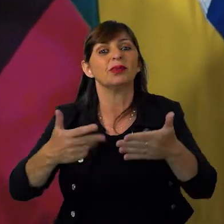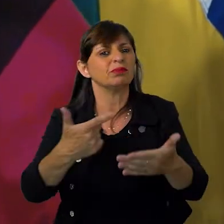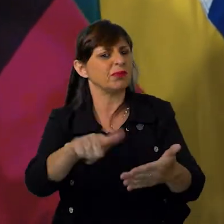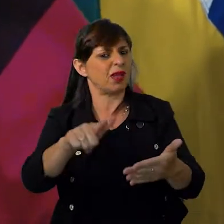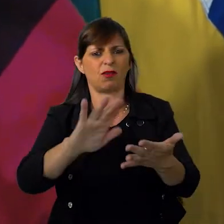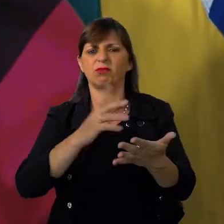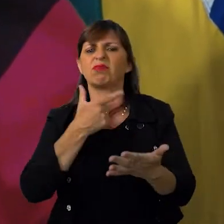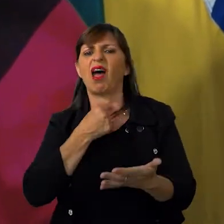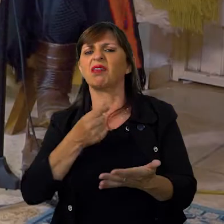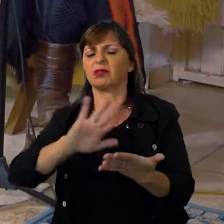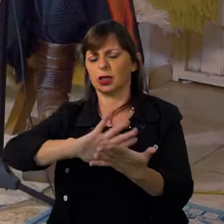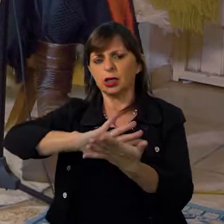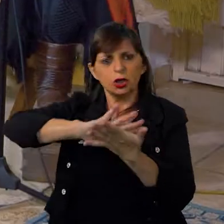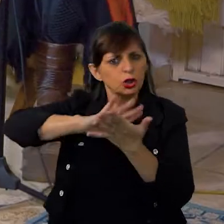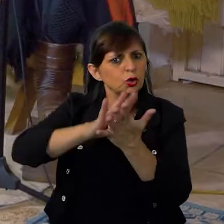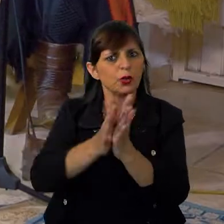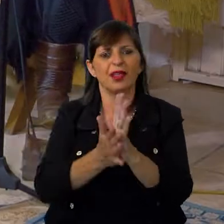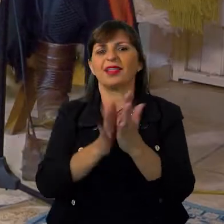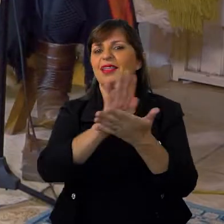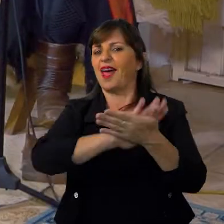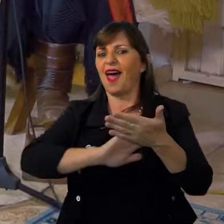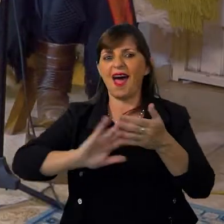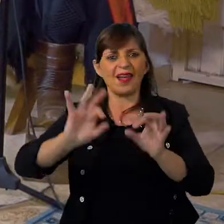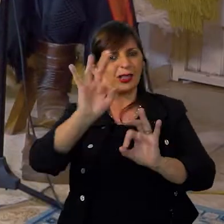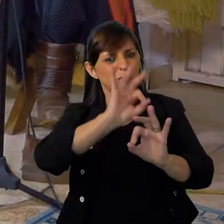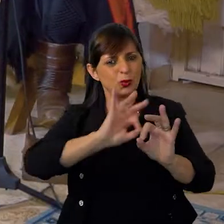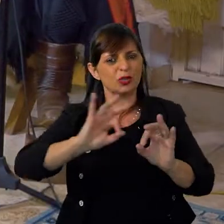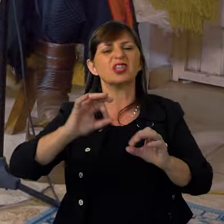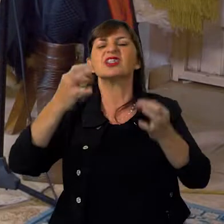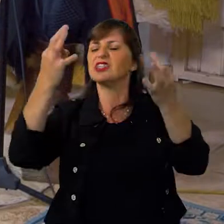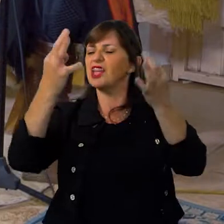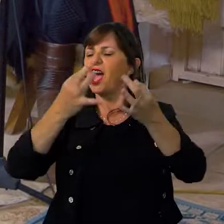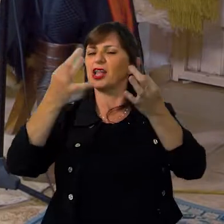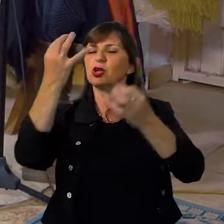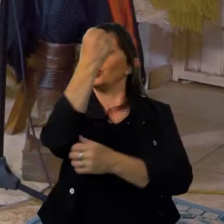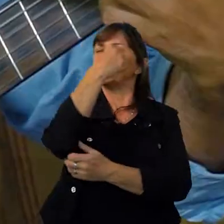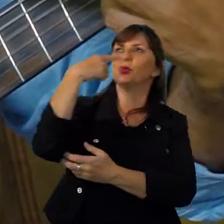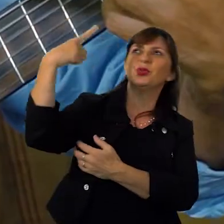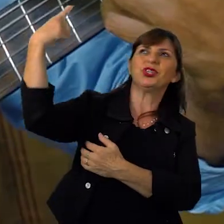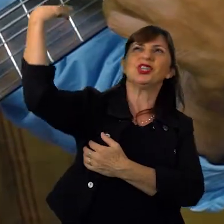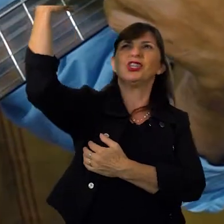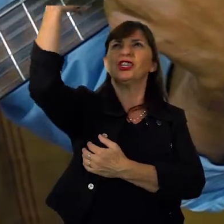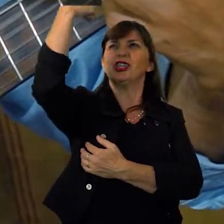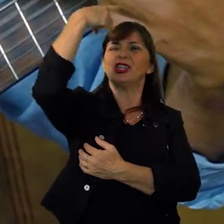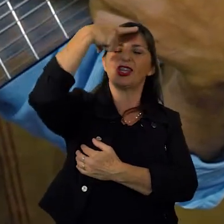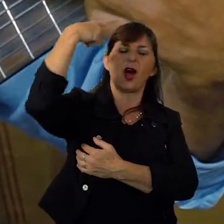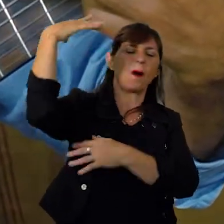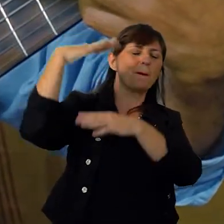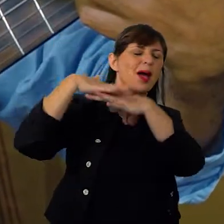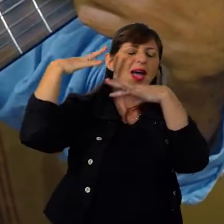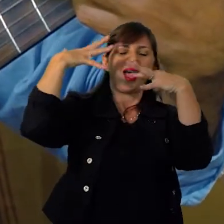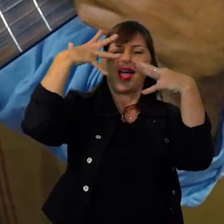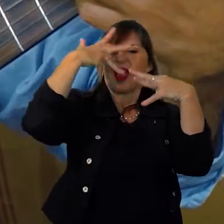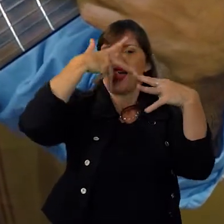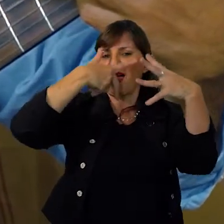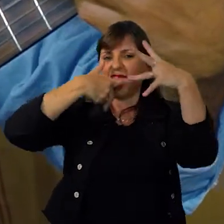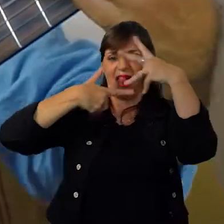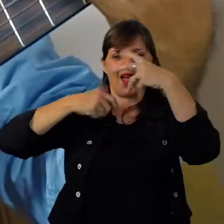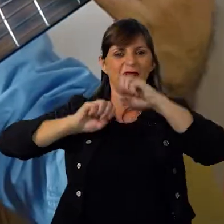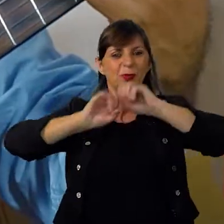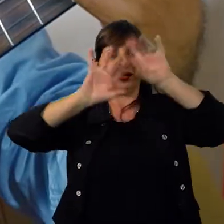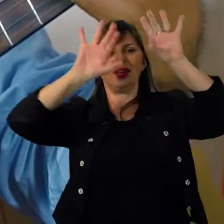textos orais e bem a certeza que o sol nasce mais bonito brota Oi